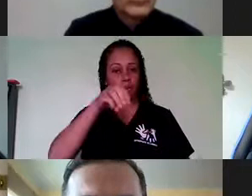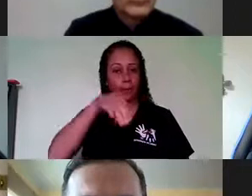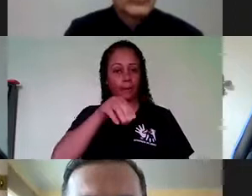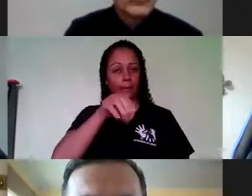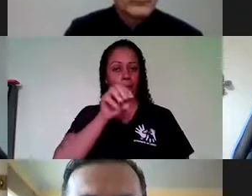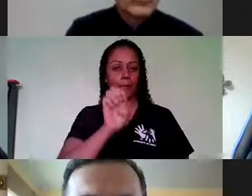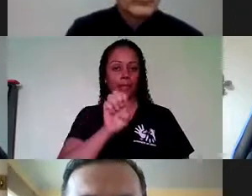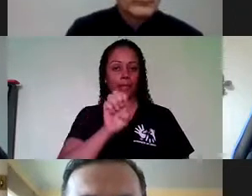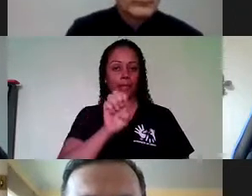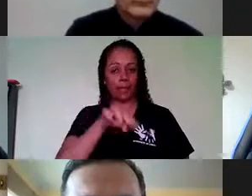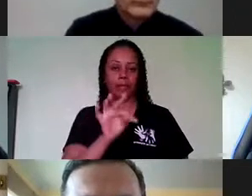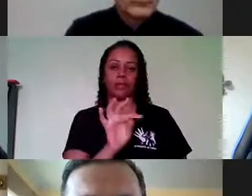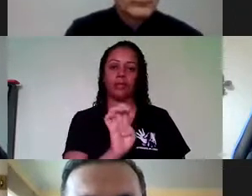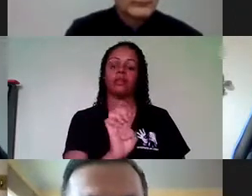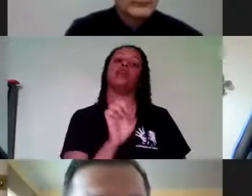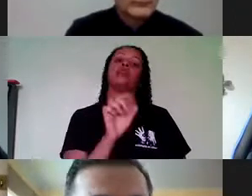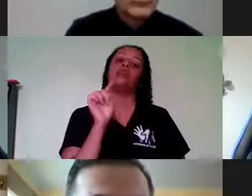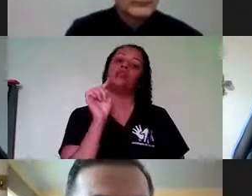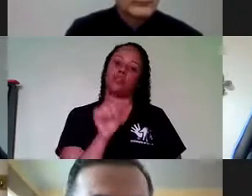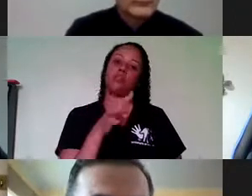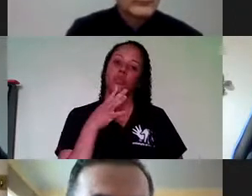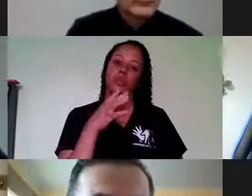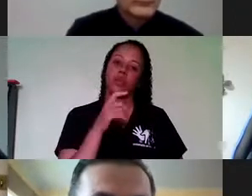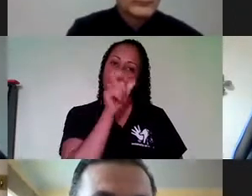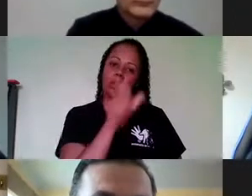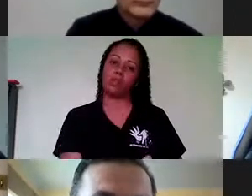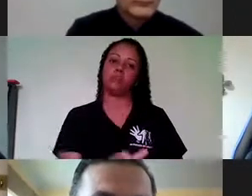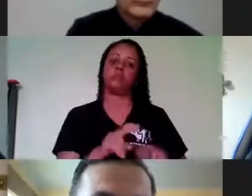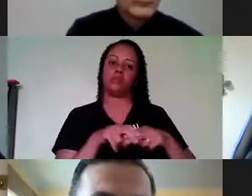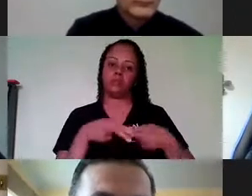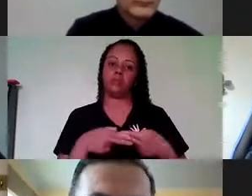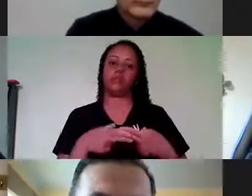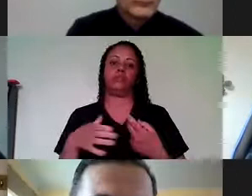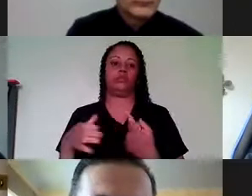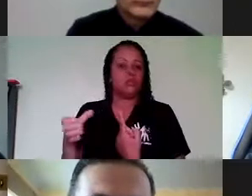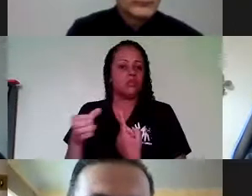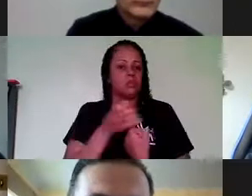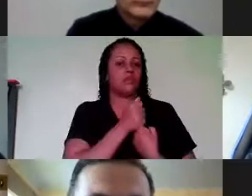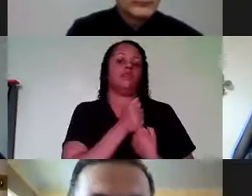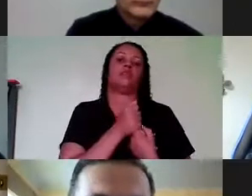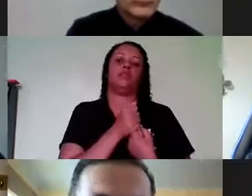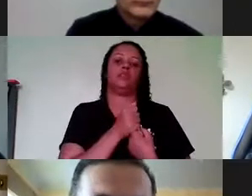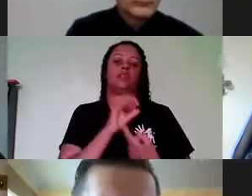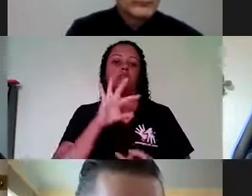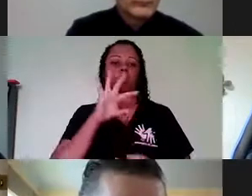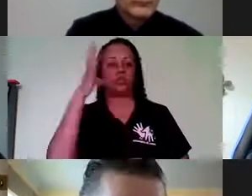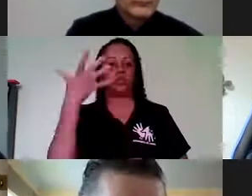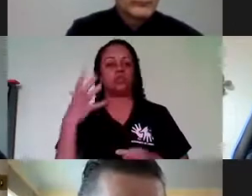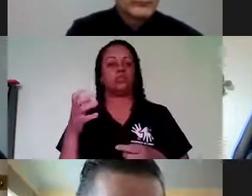né, acabaram se vinculando a essa causa por causa da questão da insalubridade, do acidente de